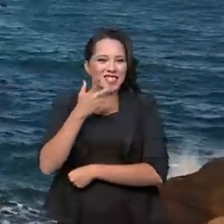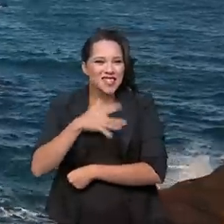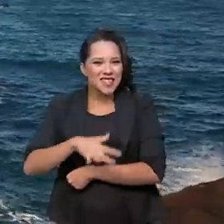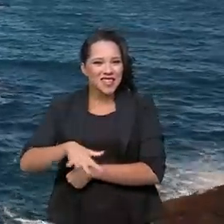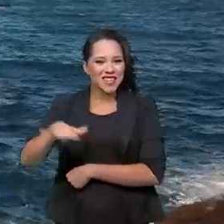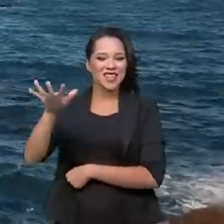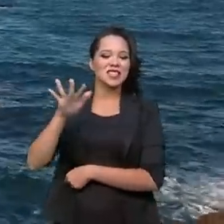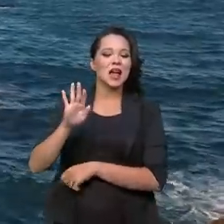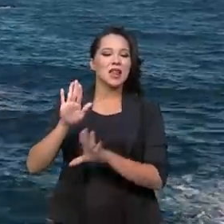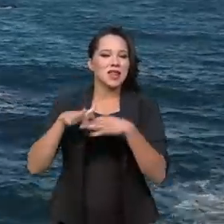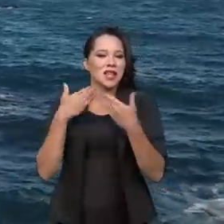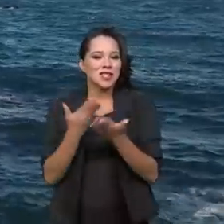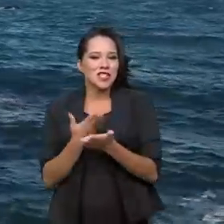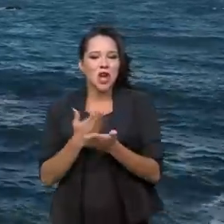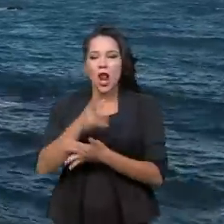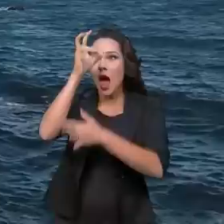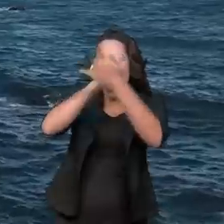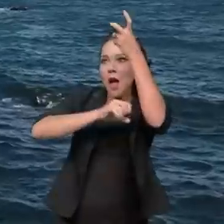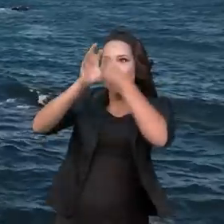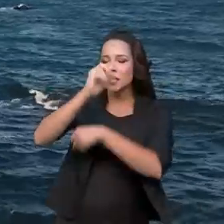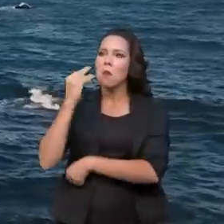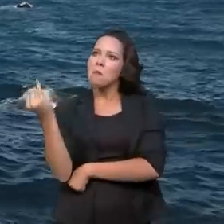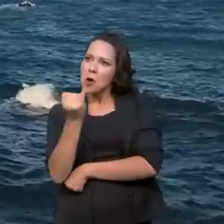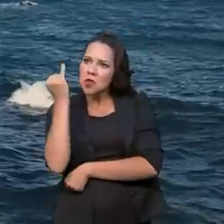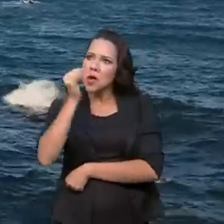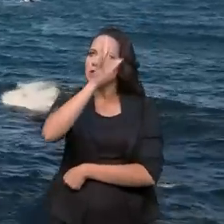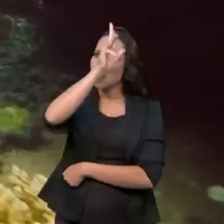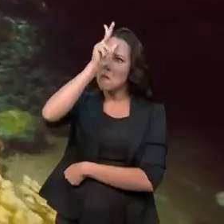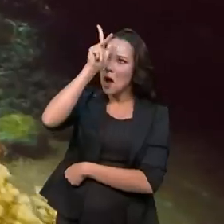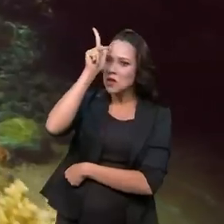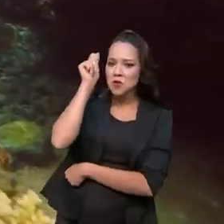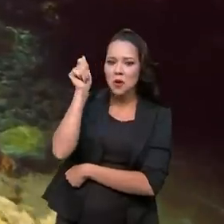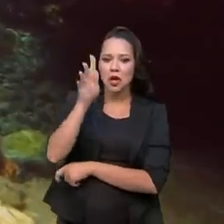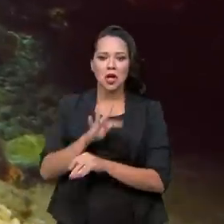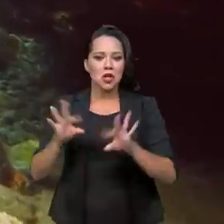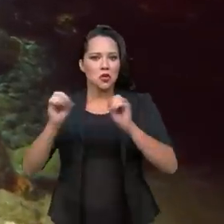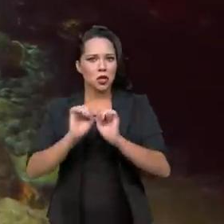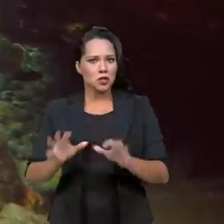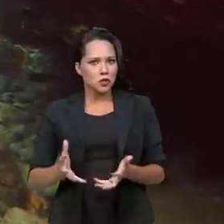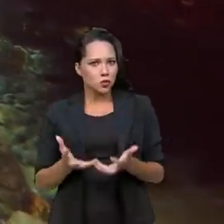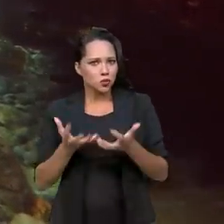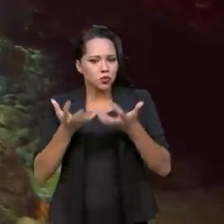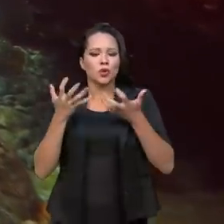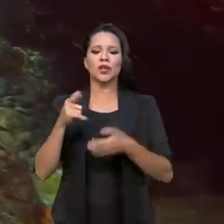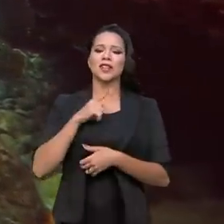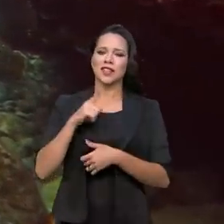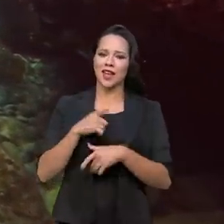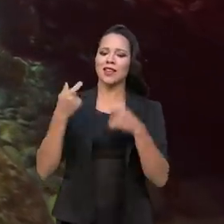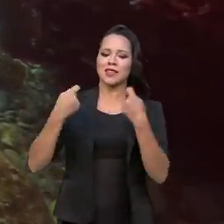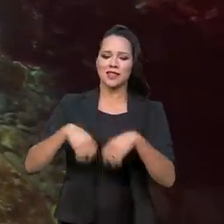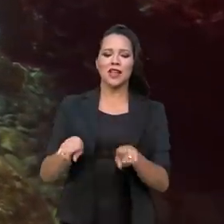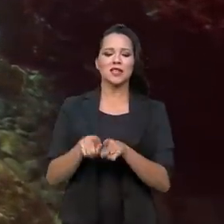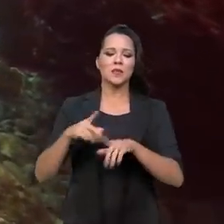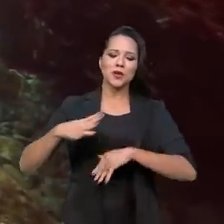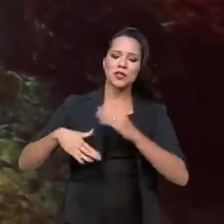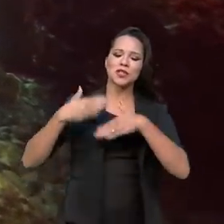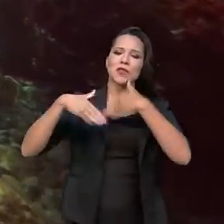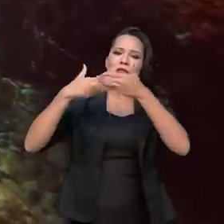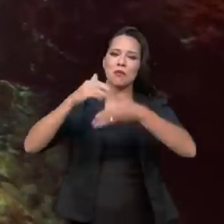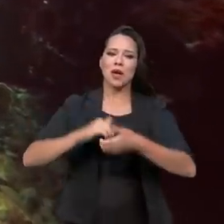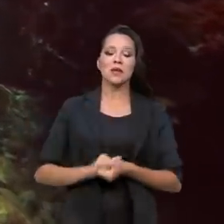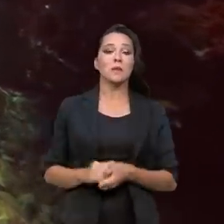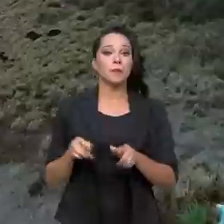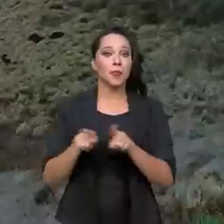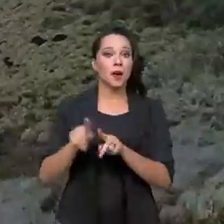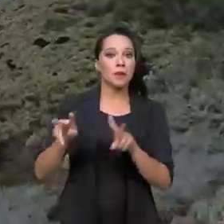crianças, nos bancos escolares, aprendemos a importância dela, todas as riquezas que tem lá, a necessidade do desenvolvimento, as